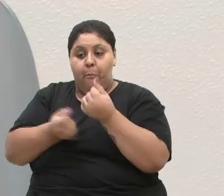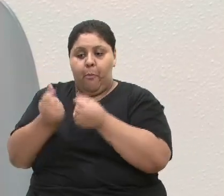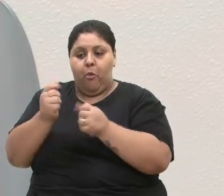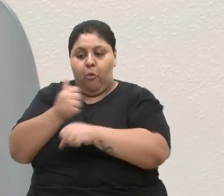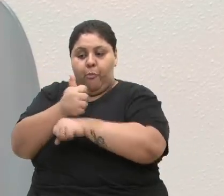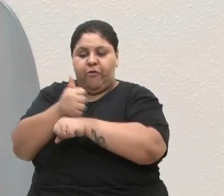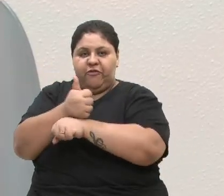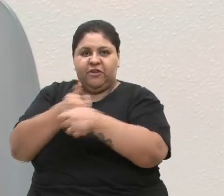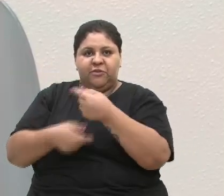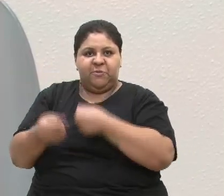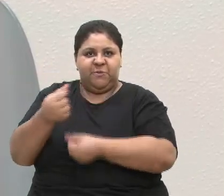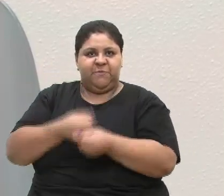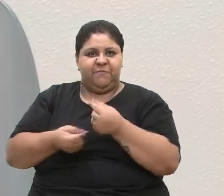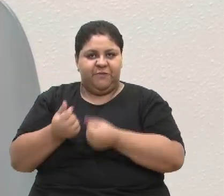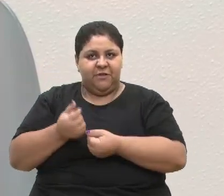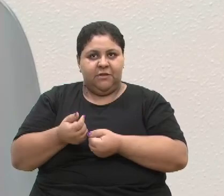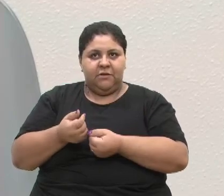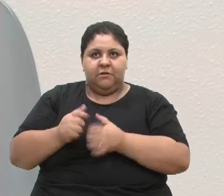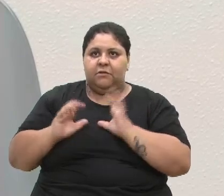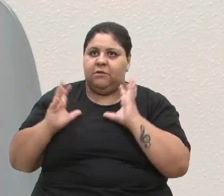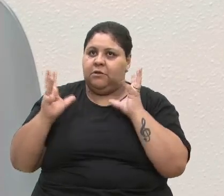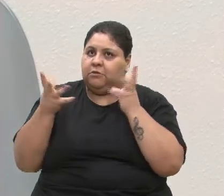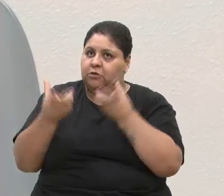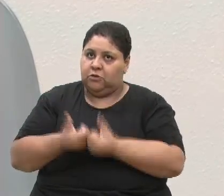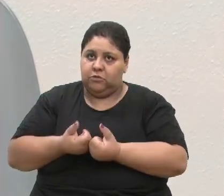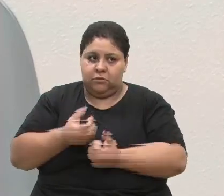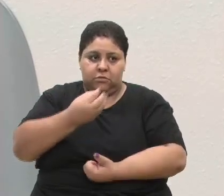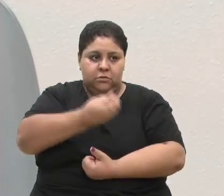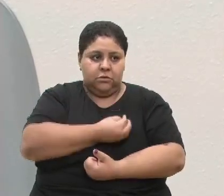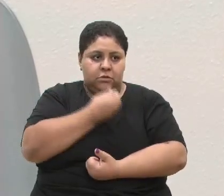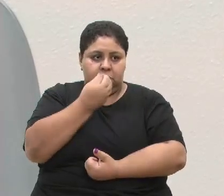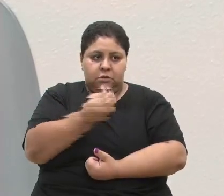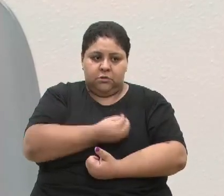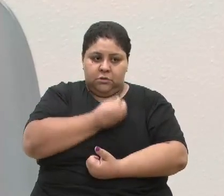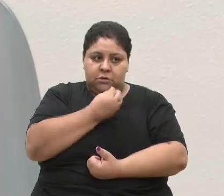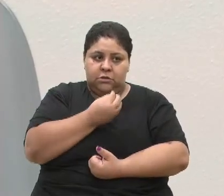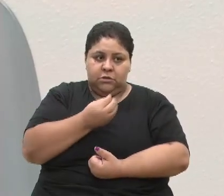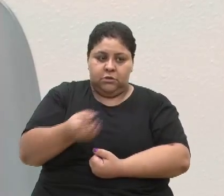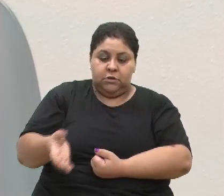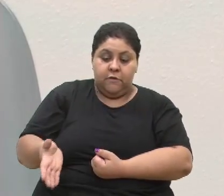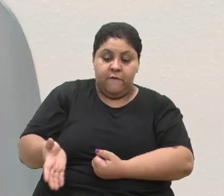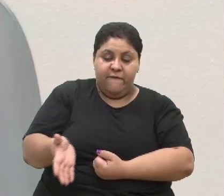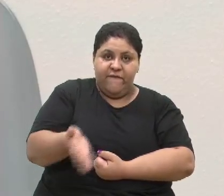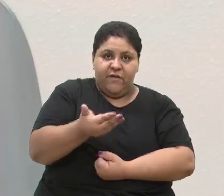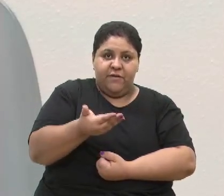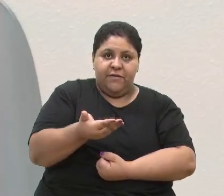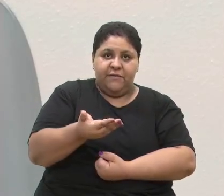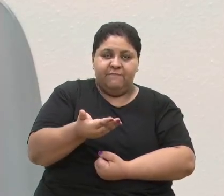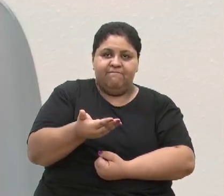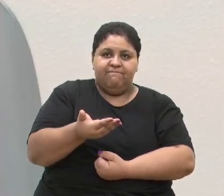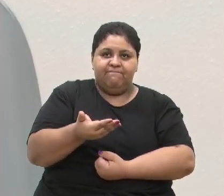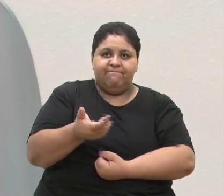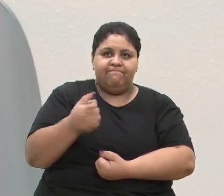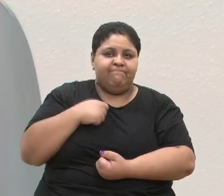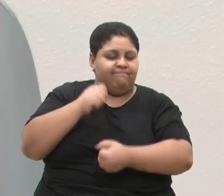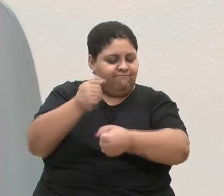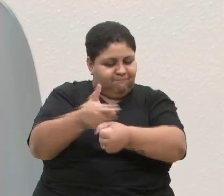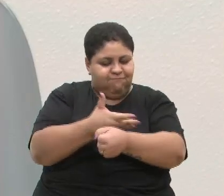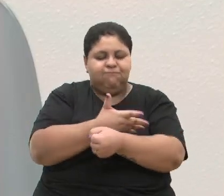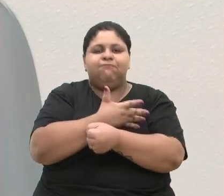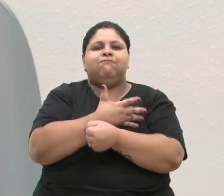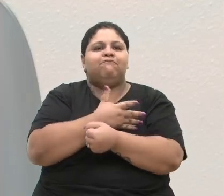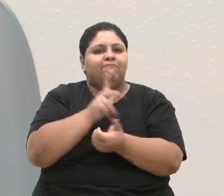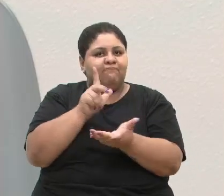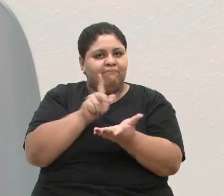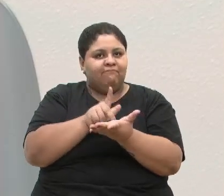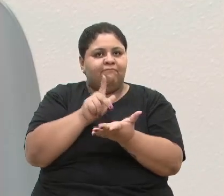tesoureiro. Então, tudo que a gente vivenciou na bocha, seu Romildo, eu, assim, me emocionei, juro que me